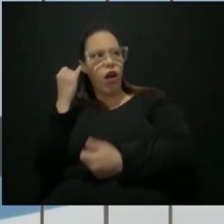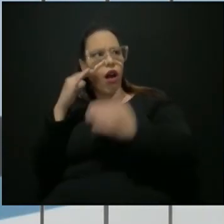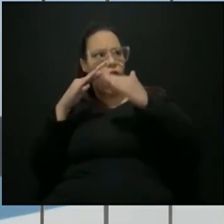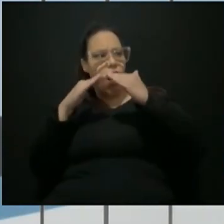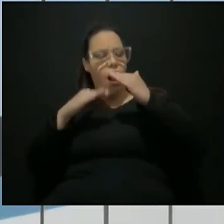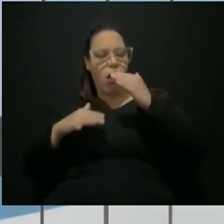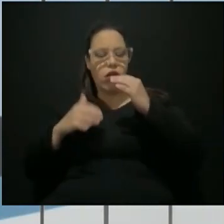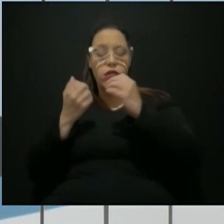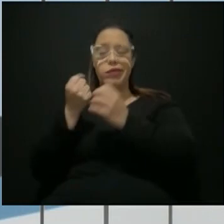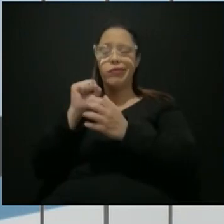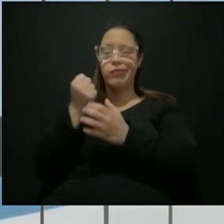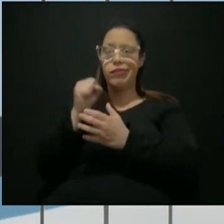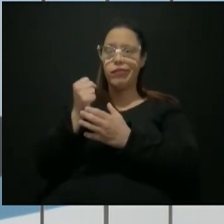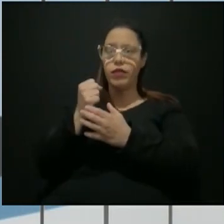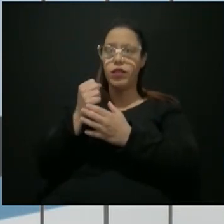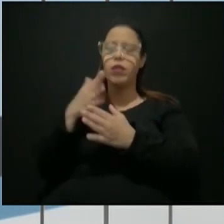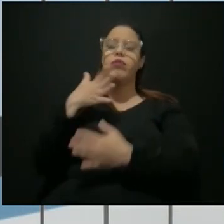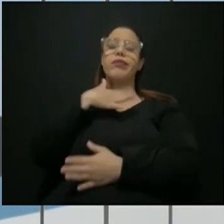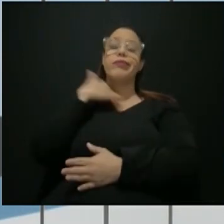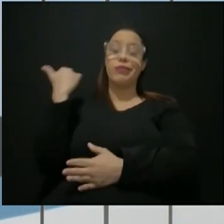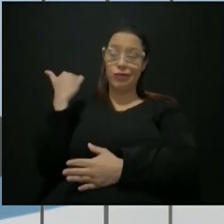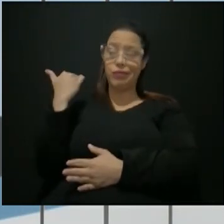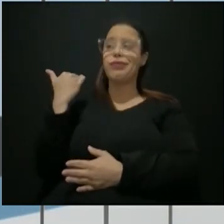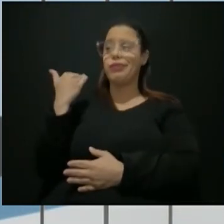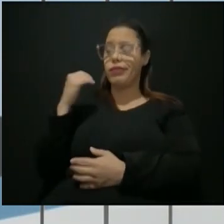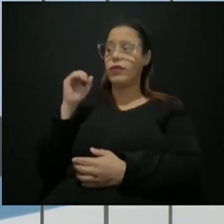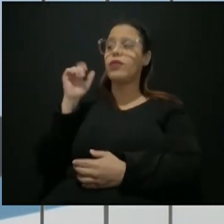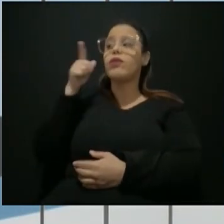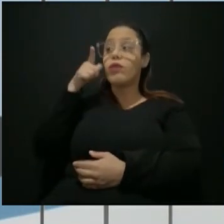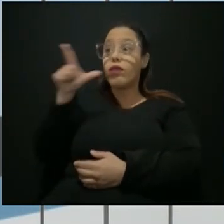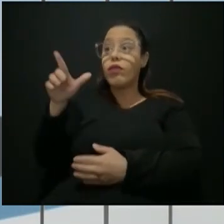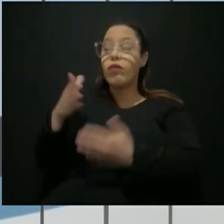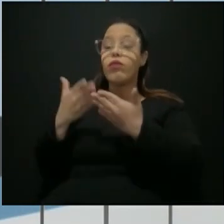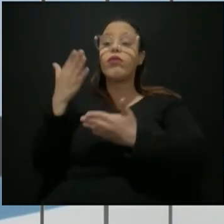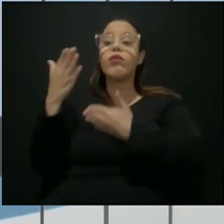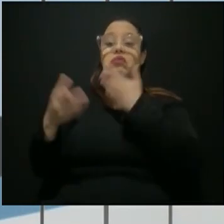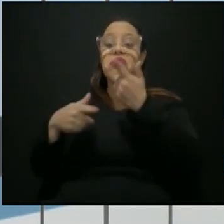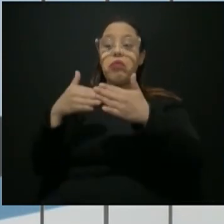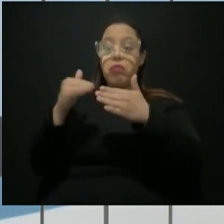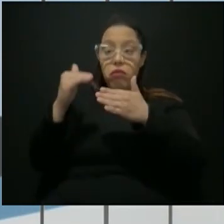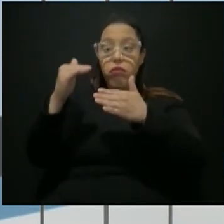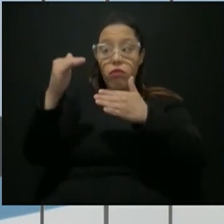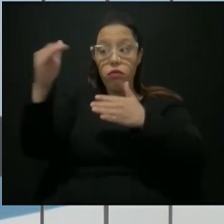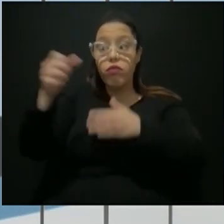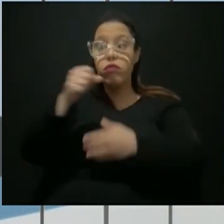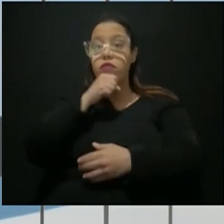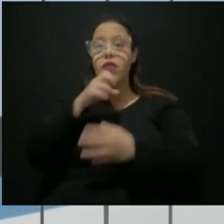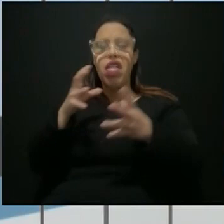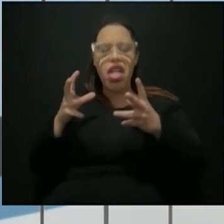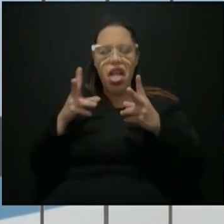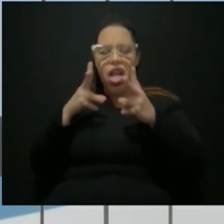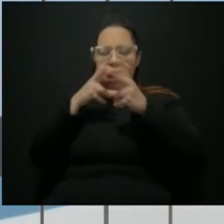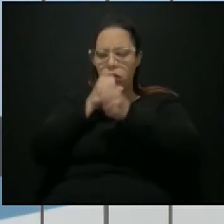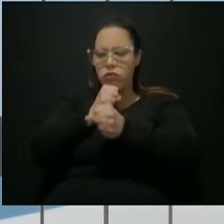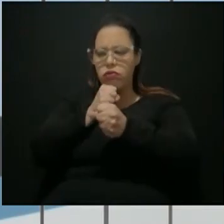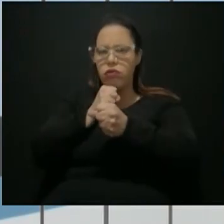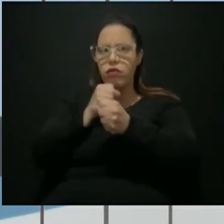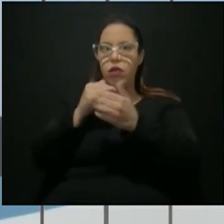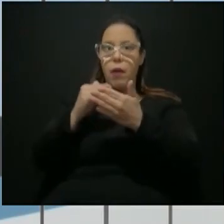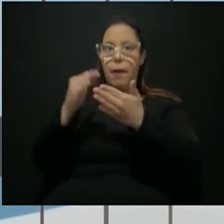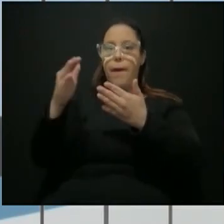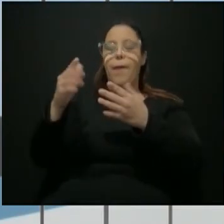para a mortalidade. Então eu consigo mensurar o seu processo de envelhecimento a partir da sua força. Vai dizer. Quanto mais forte você